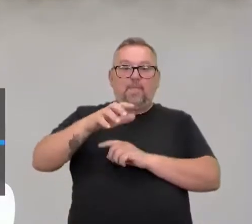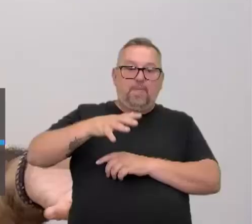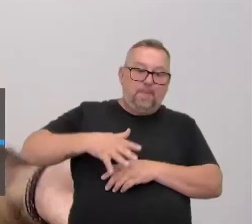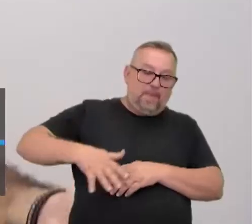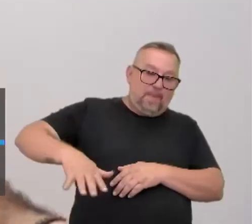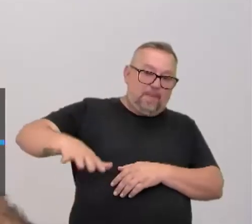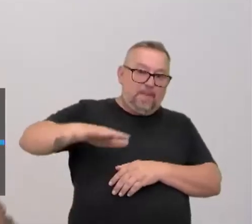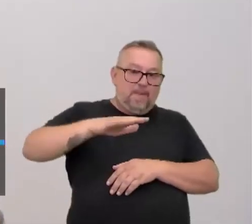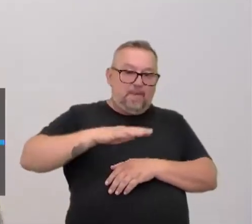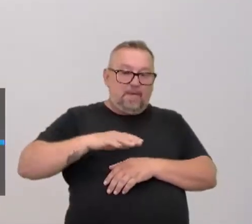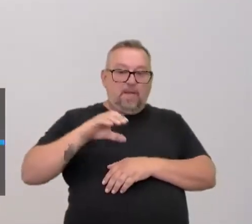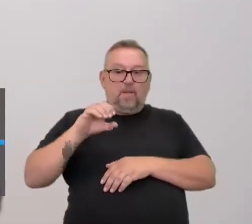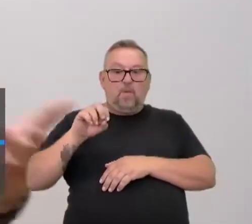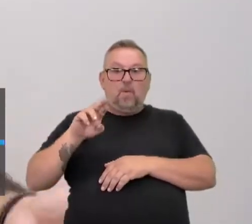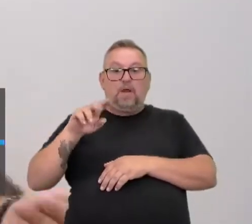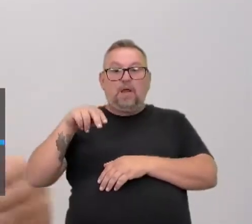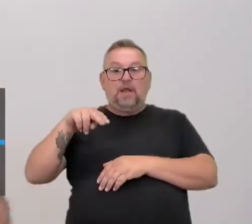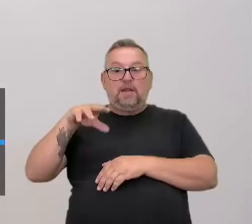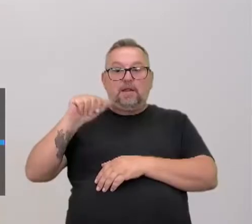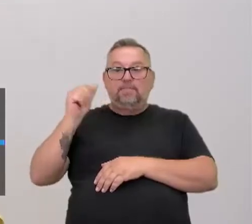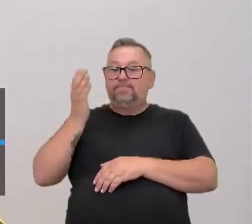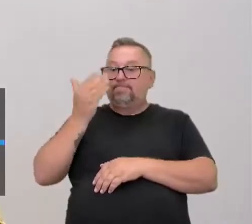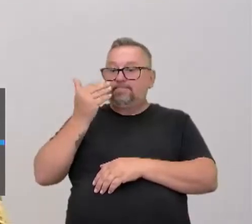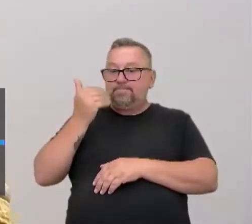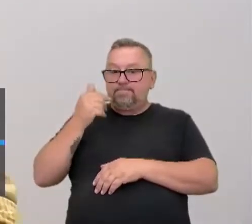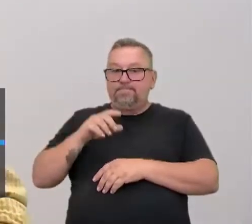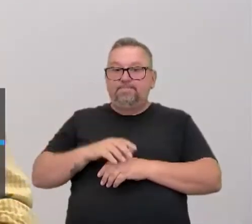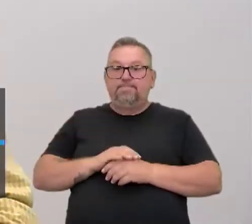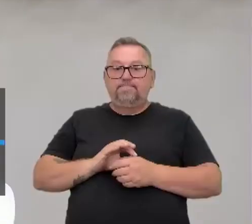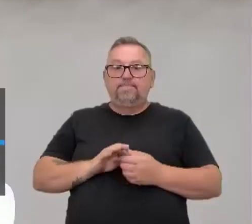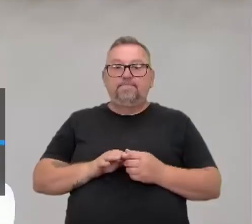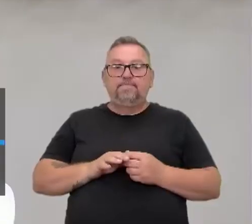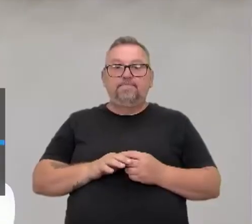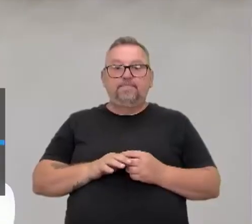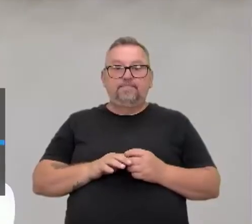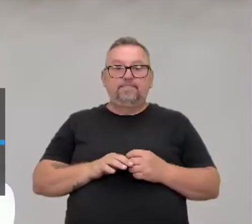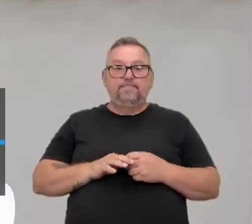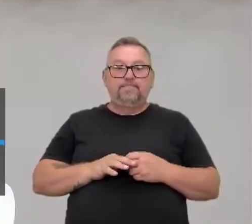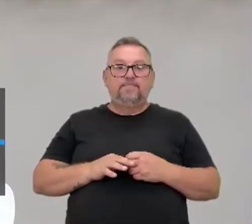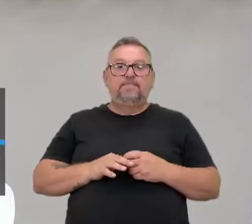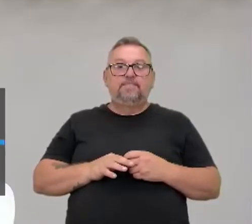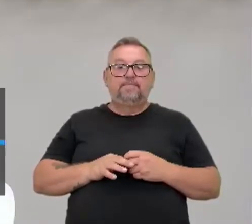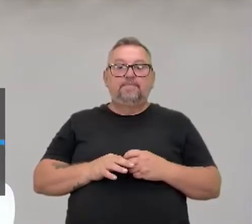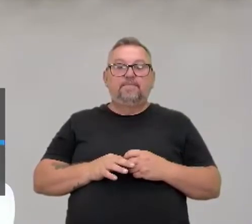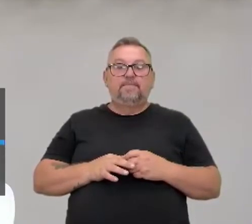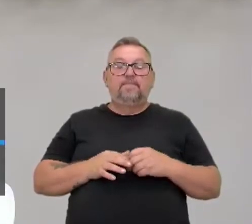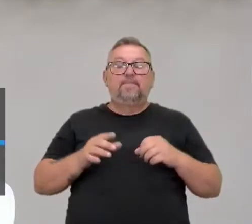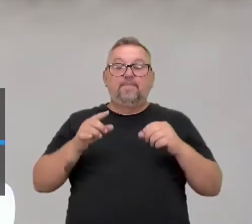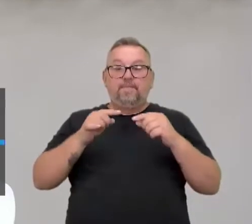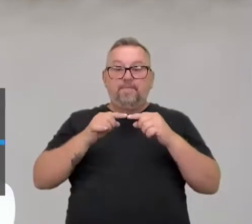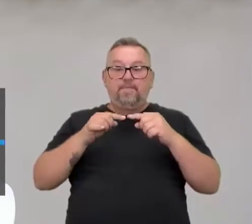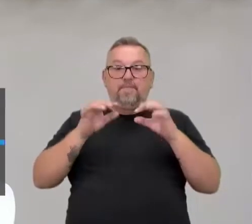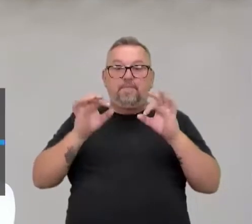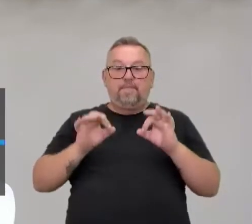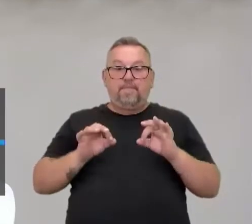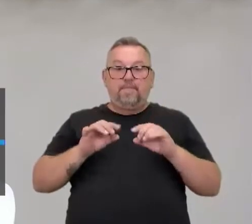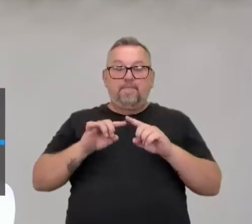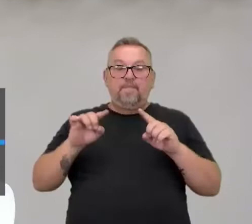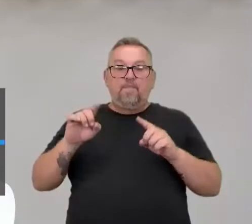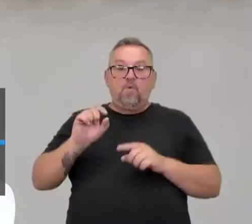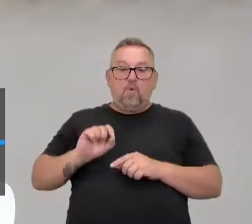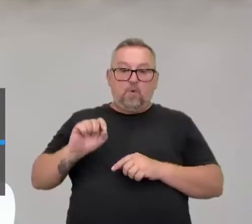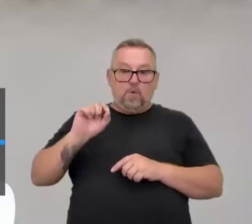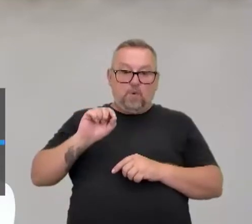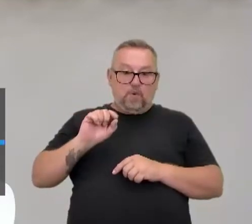socioambiental e orgânica para os alimentos que a gente ingere, né? Perfeito, eu concordo plenamente, né? Que a